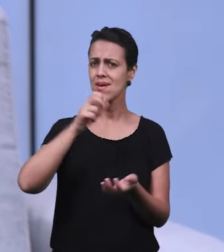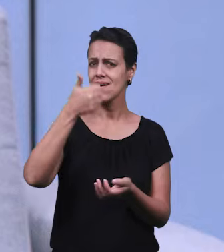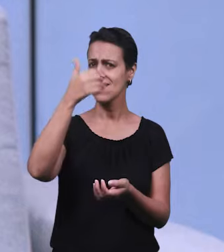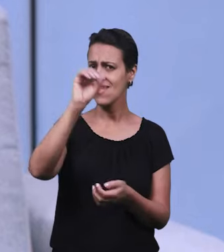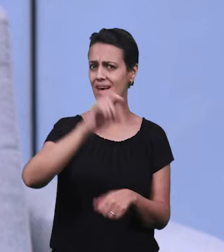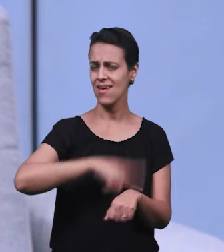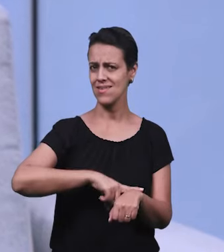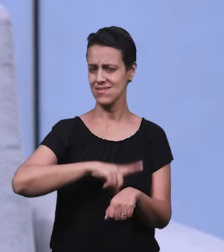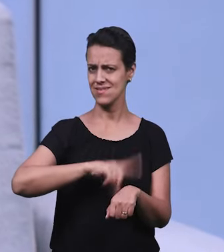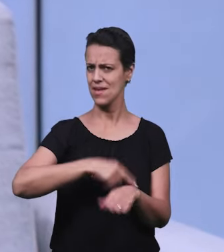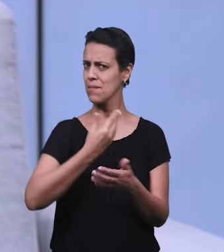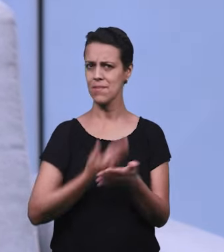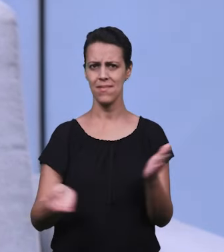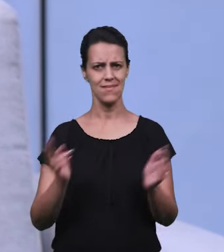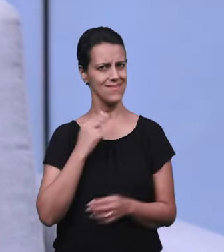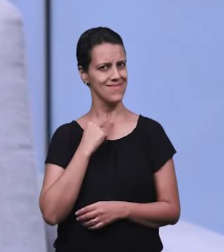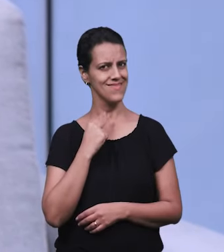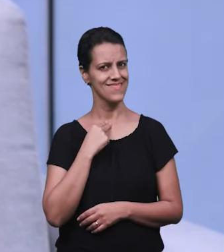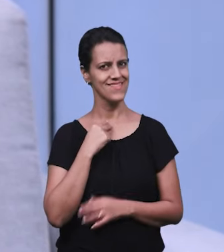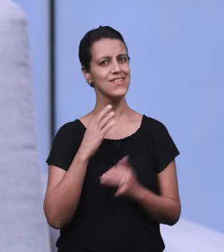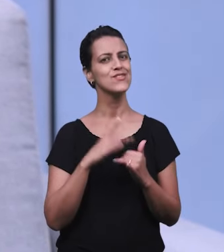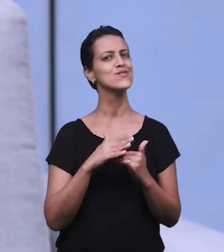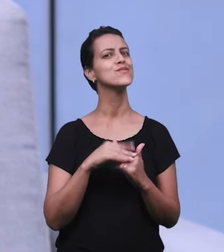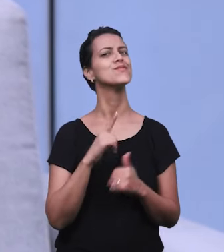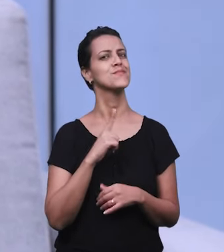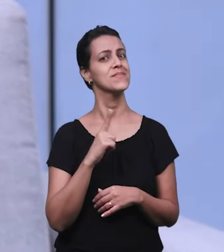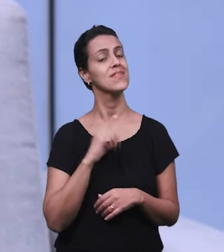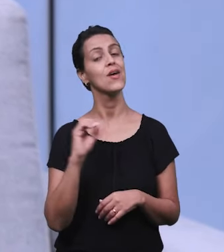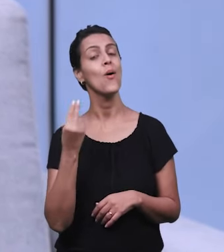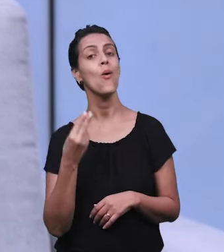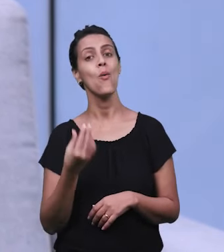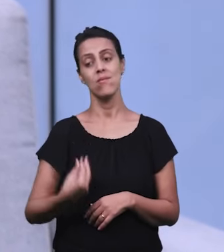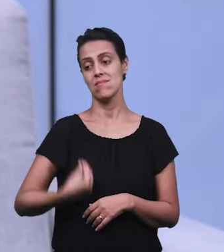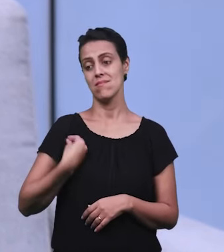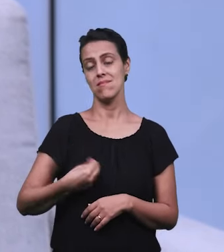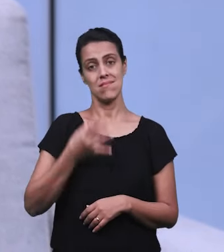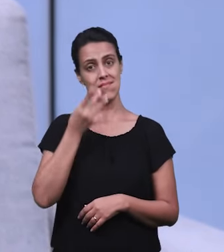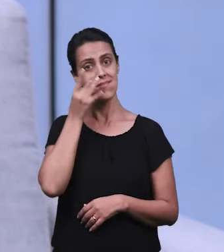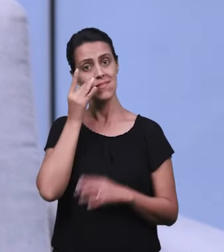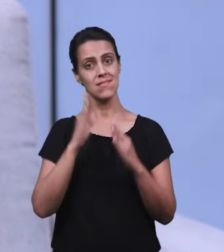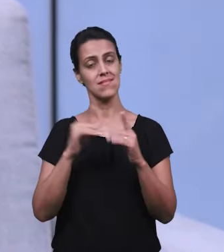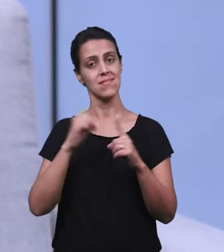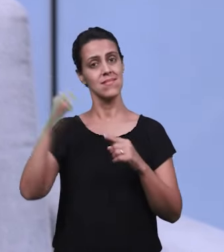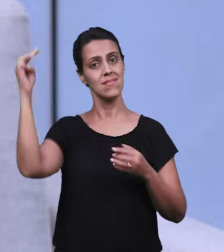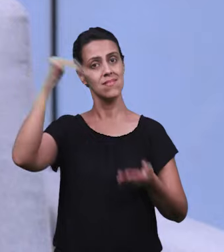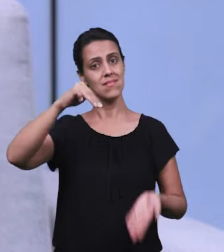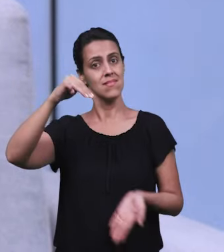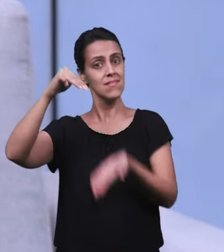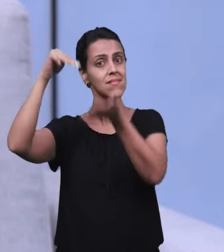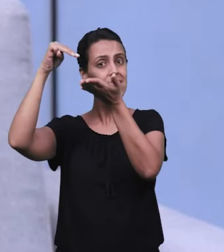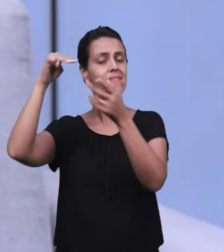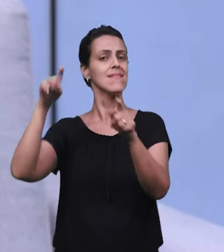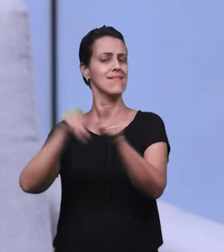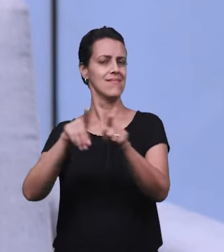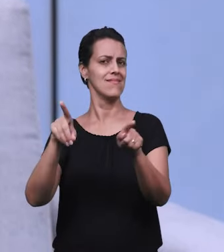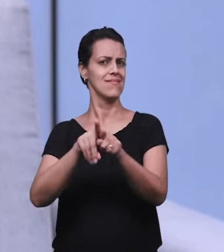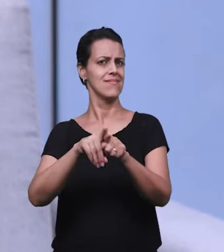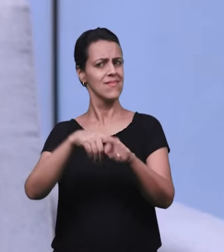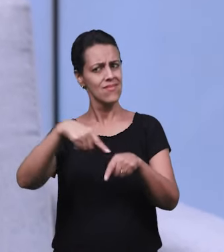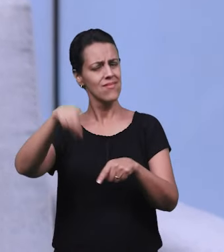pode perder, nós transmitimos através do nosso canal no YouTube, ou melhor ainda, em todos os templos da Igreja Cristã Maranata. Você pode ir